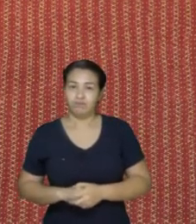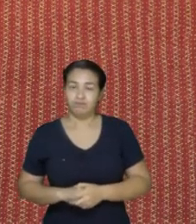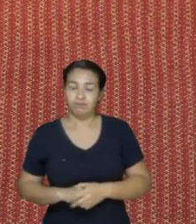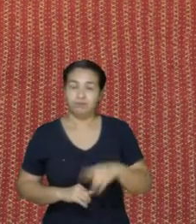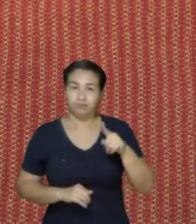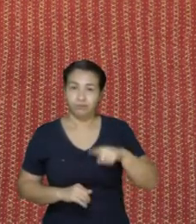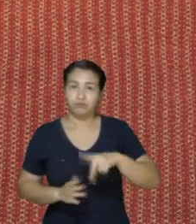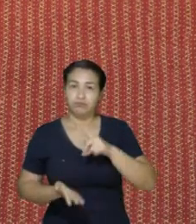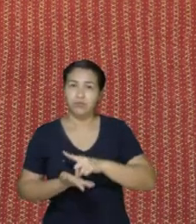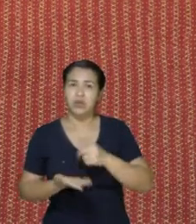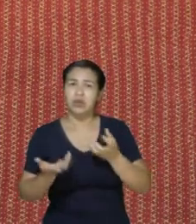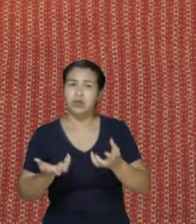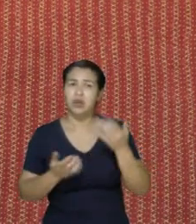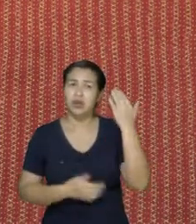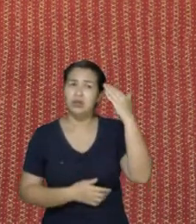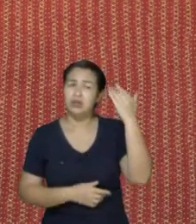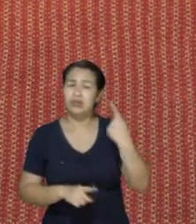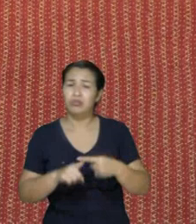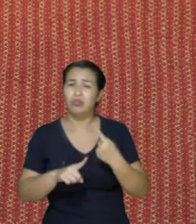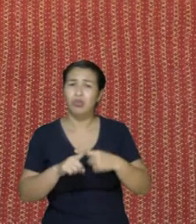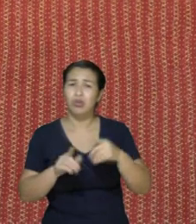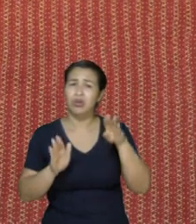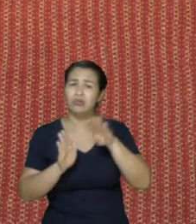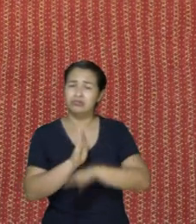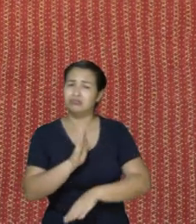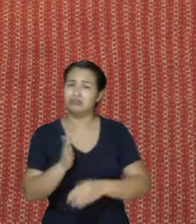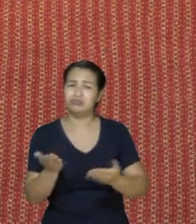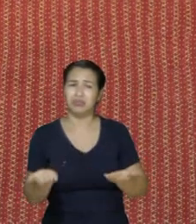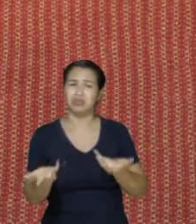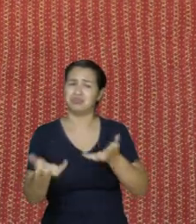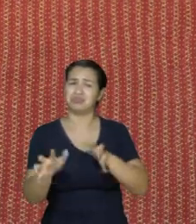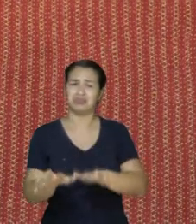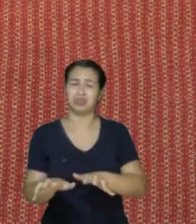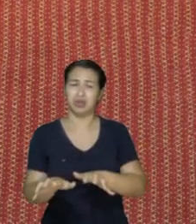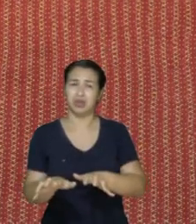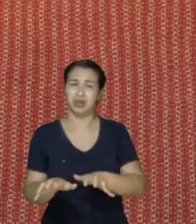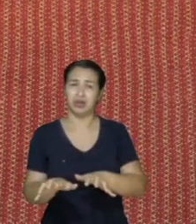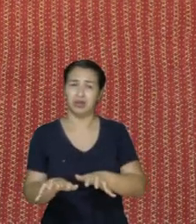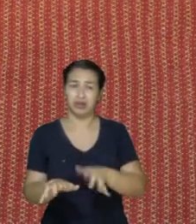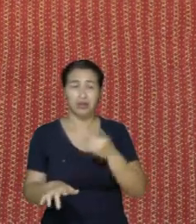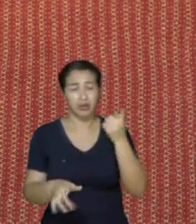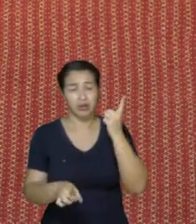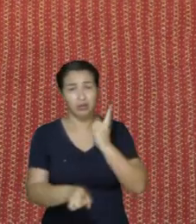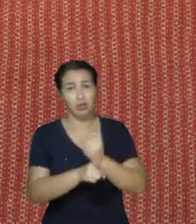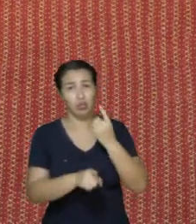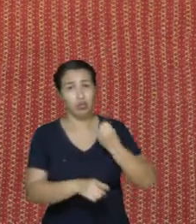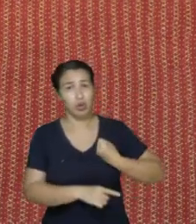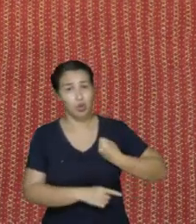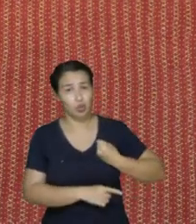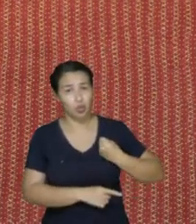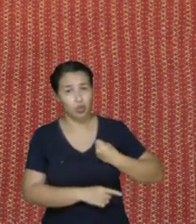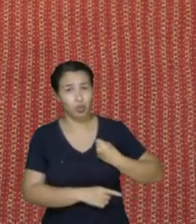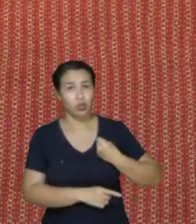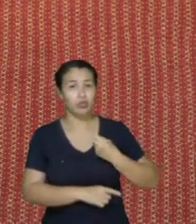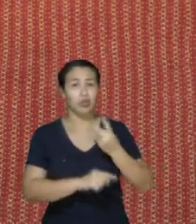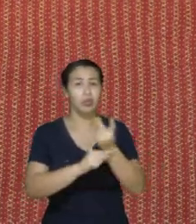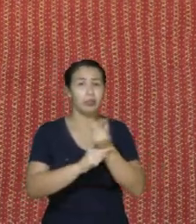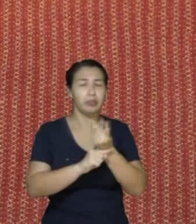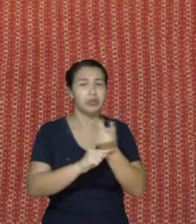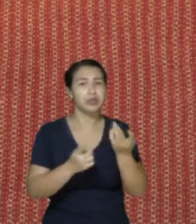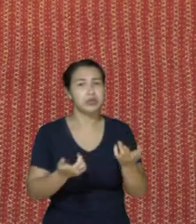tentando entender o porquê do veto em cima de algo que é para se gerar dados. E quando esse governo ele se destacou